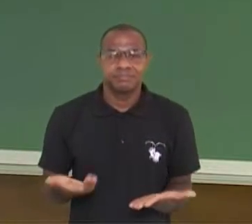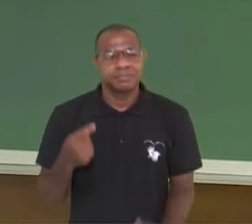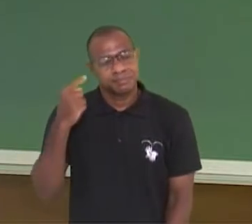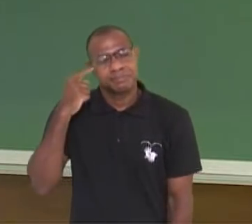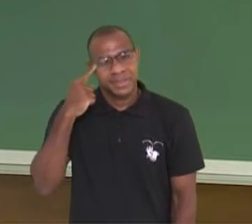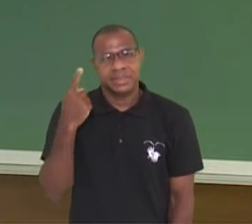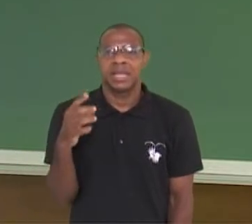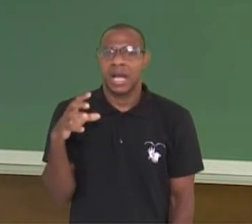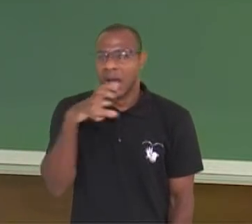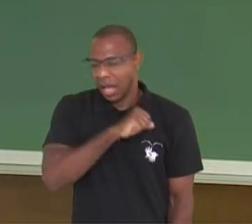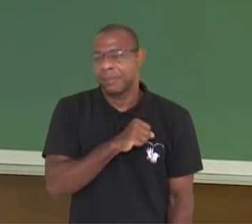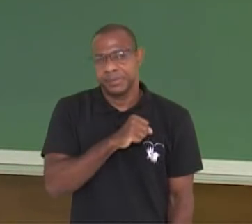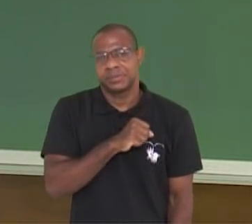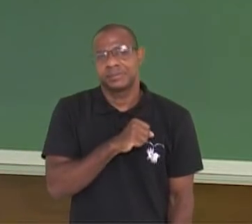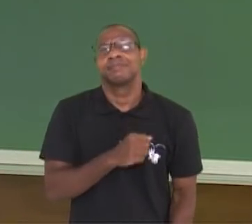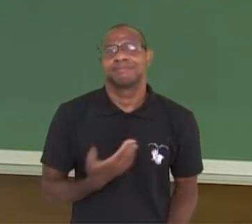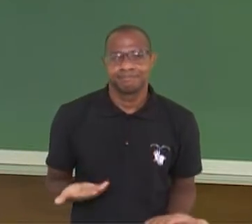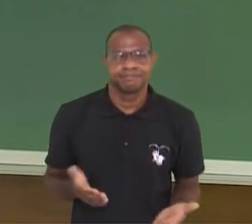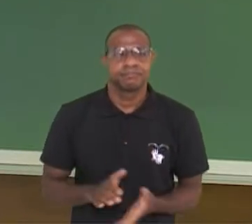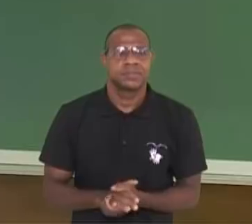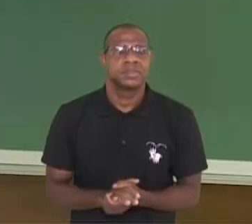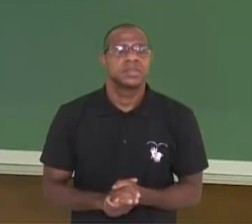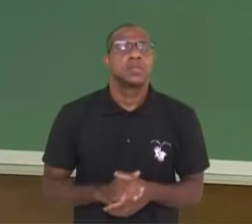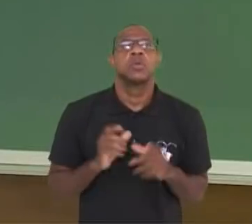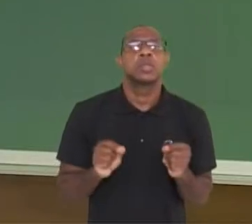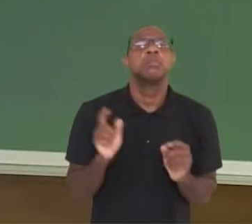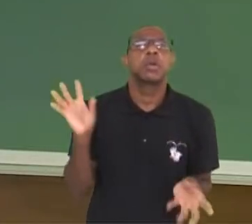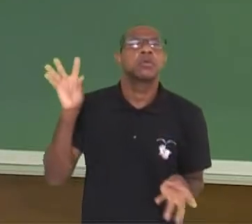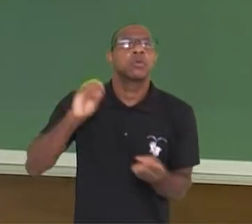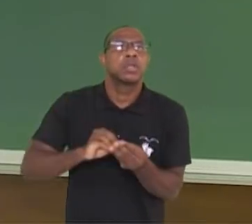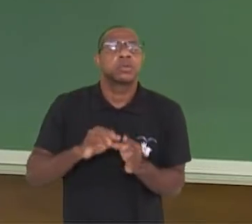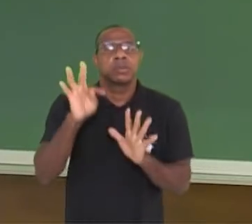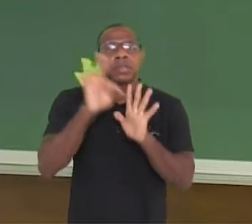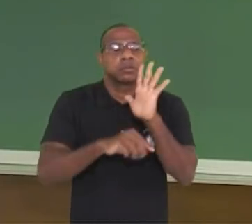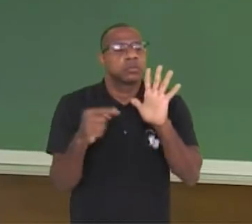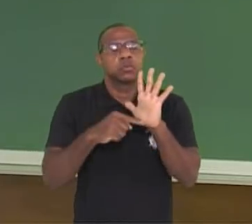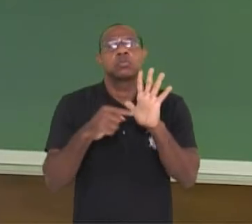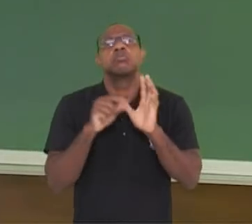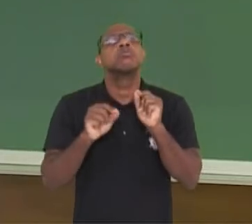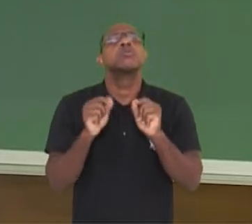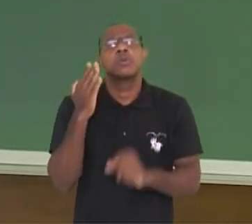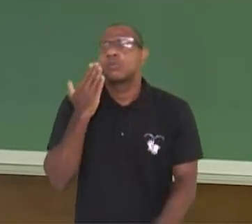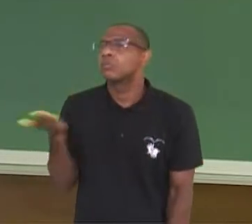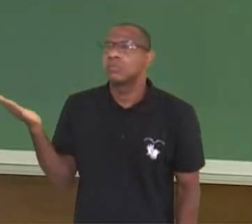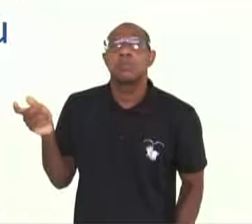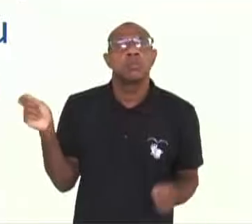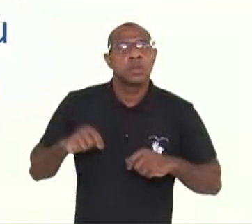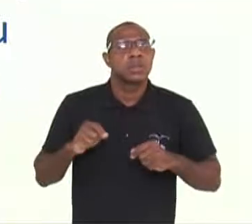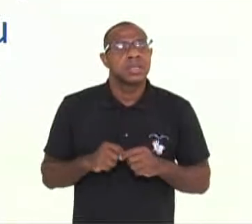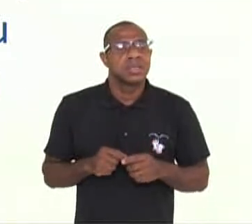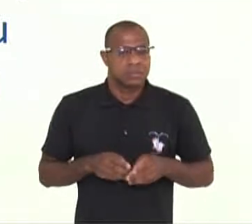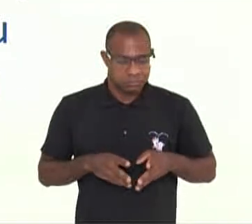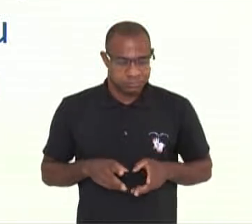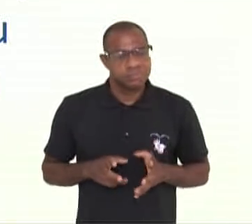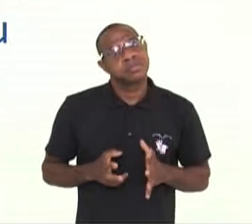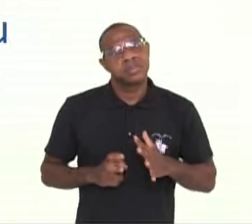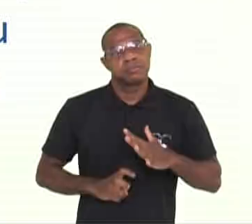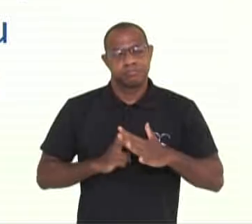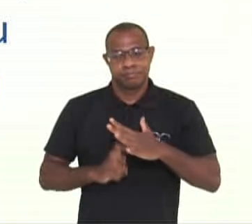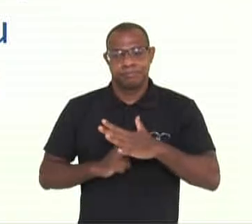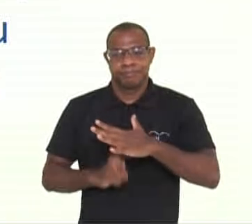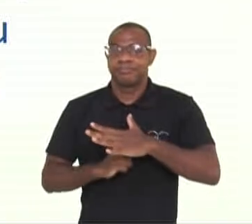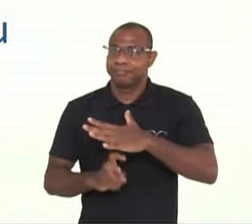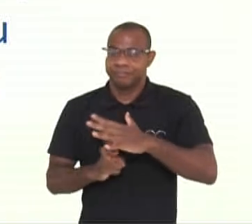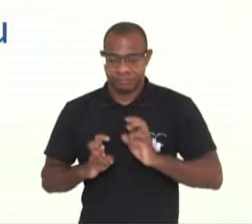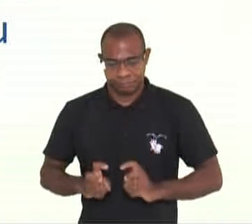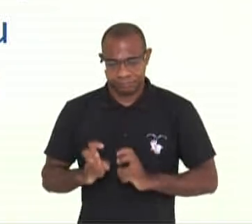por hora de um meio de transporte. O que se pode concluir da leitura do texto? Pode-se concluir que as ferrovias afetaram muito a